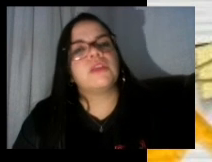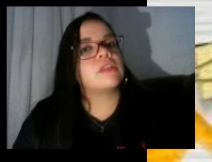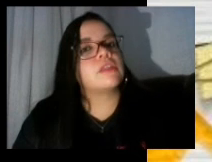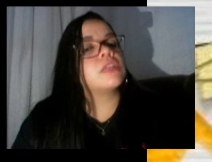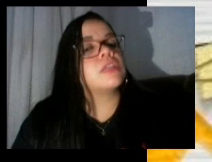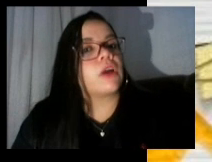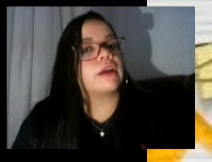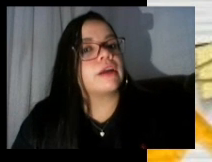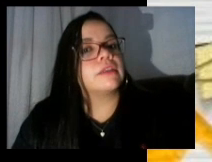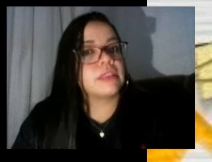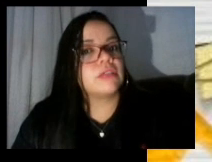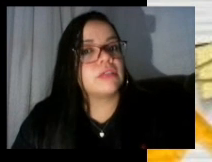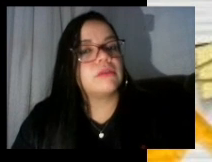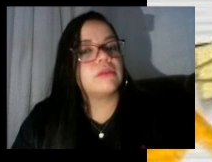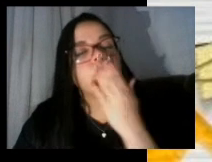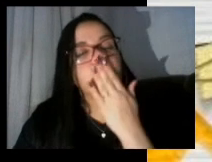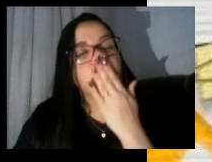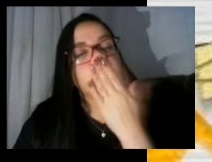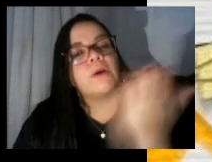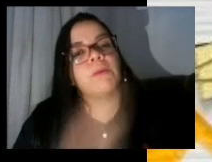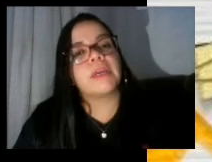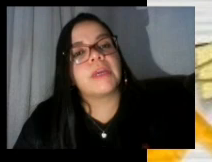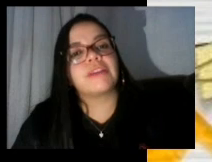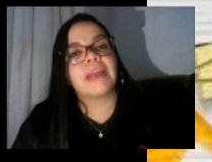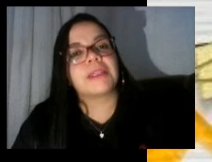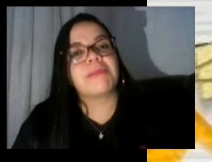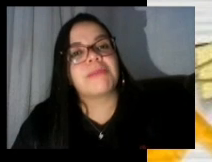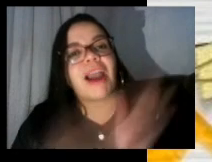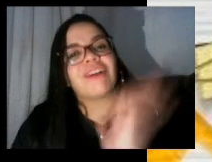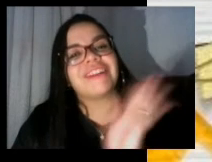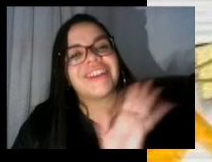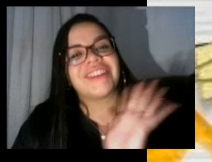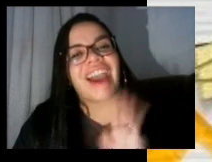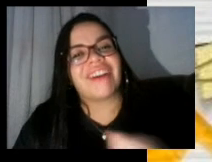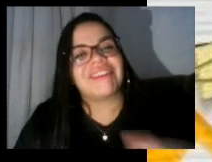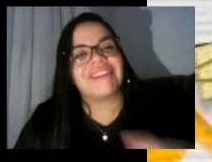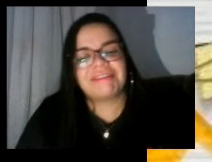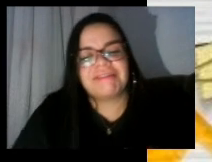importante essa nossa troca, tá? Segundo ano, um beijo, até a próxima aula. Tchau, tchau!